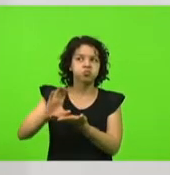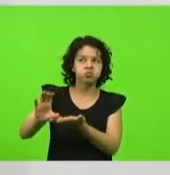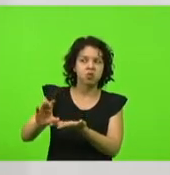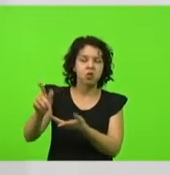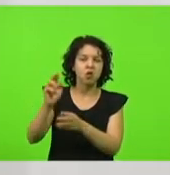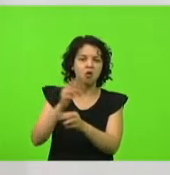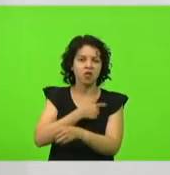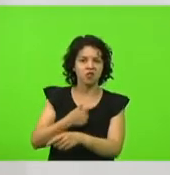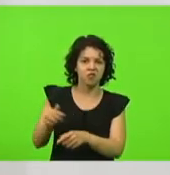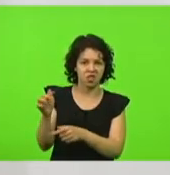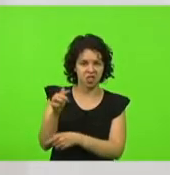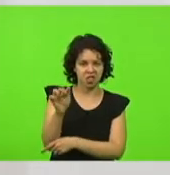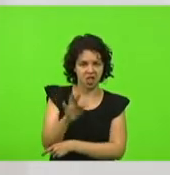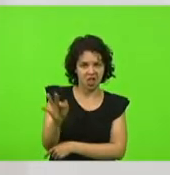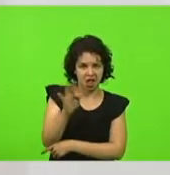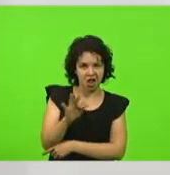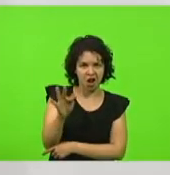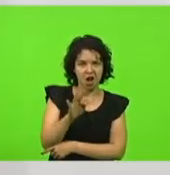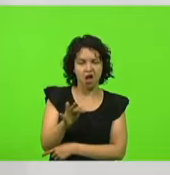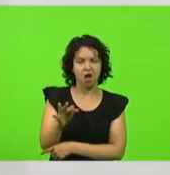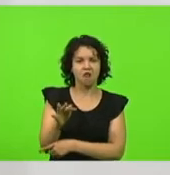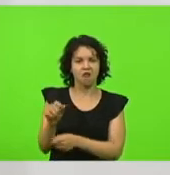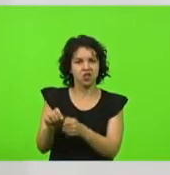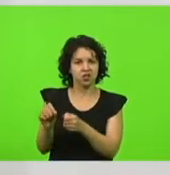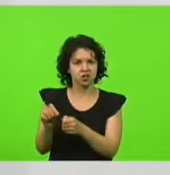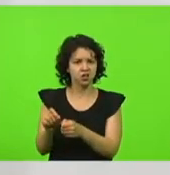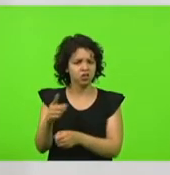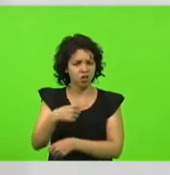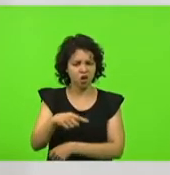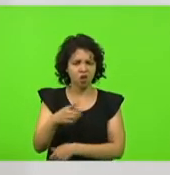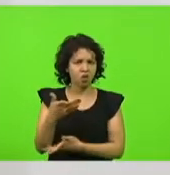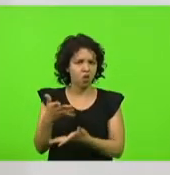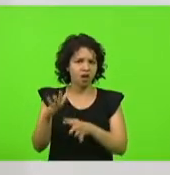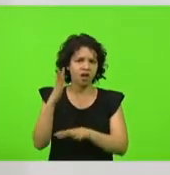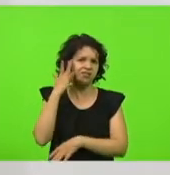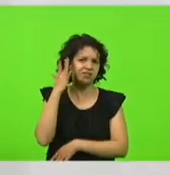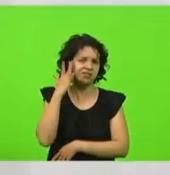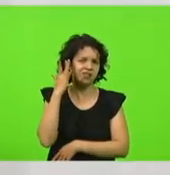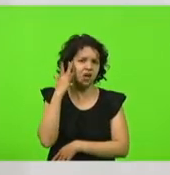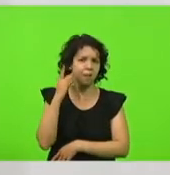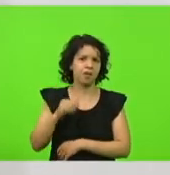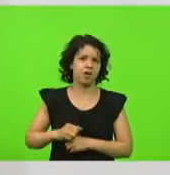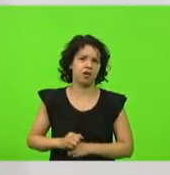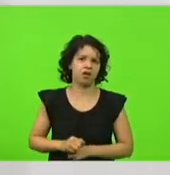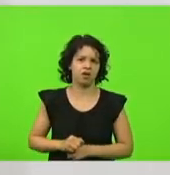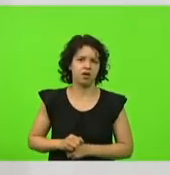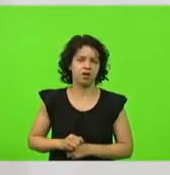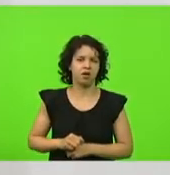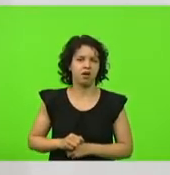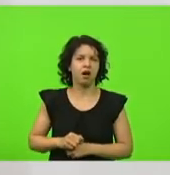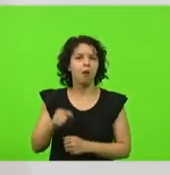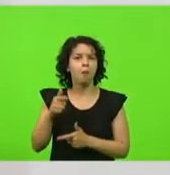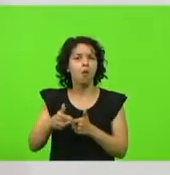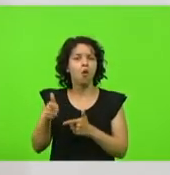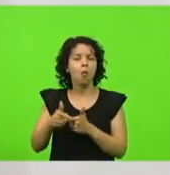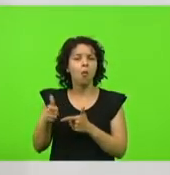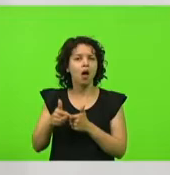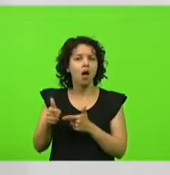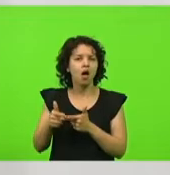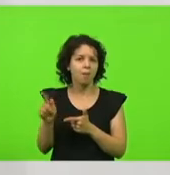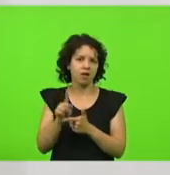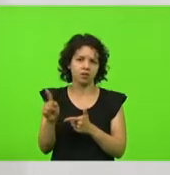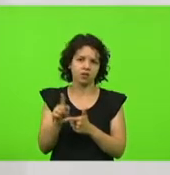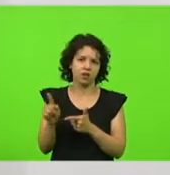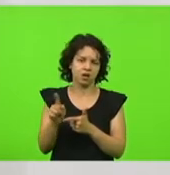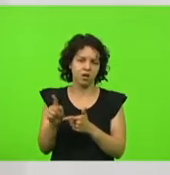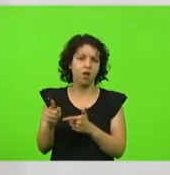feito, porque ninguém quer saber a cor do gato, o pessoal quer saber que come o rato, ninguém quer saber de onde veio o dinheiro, eles querem que